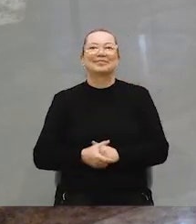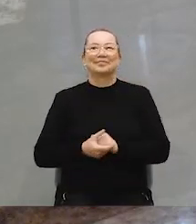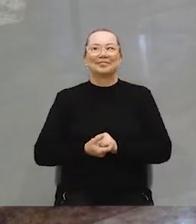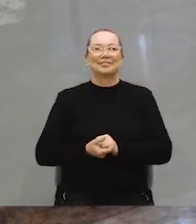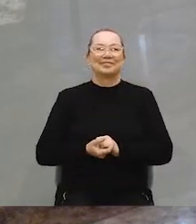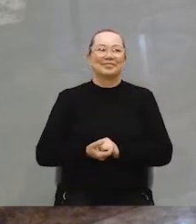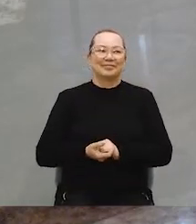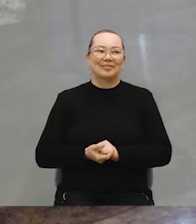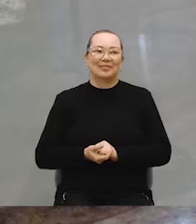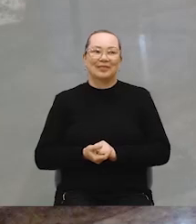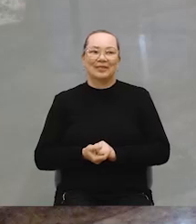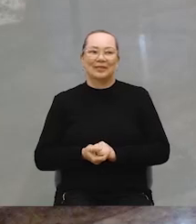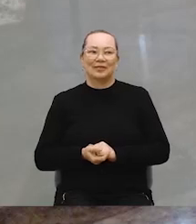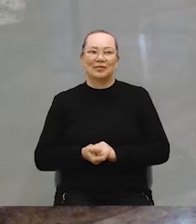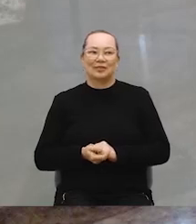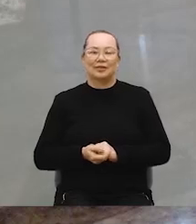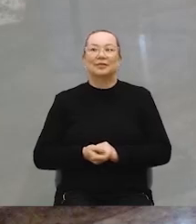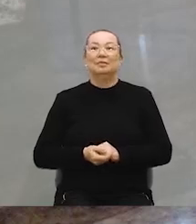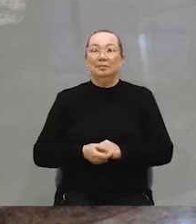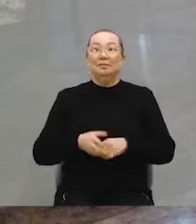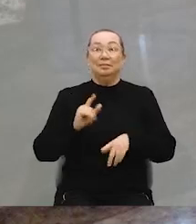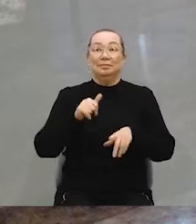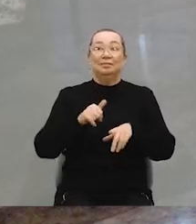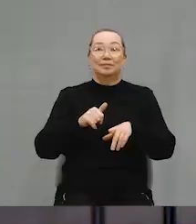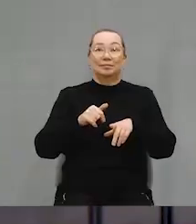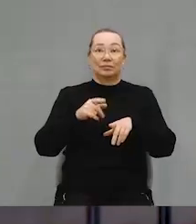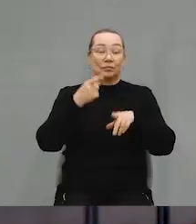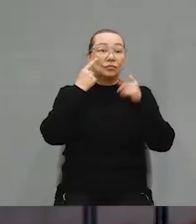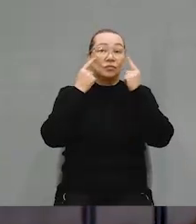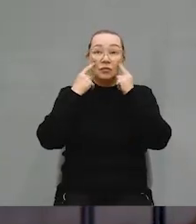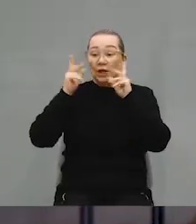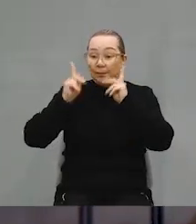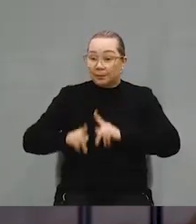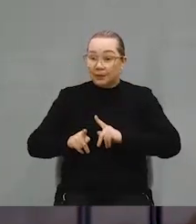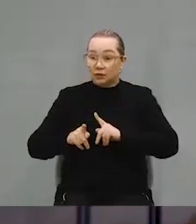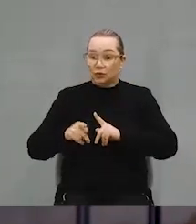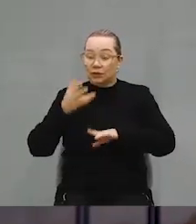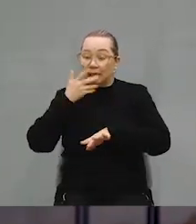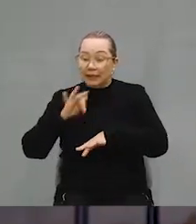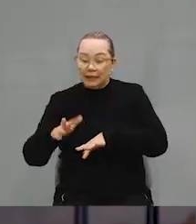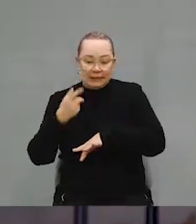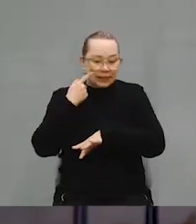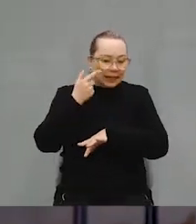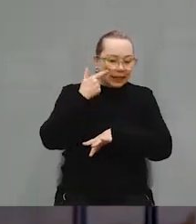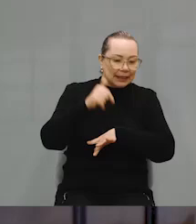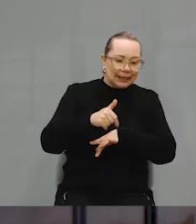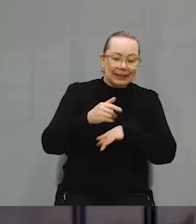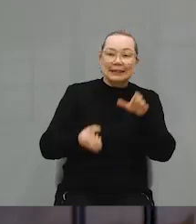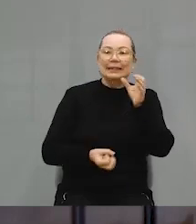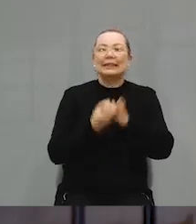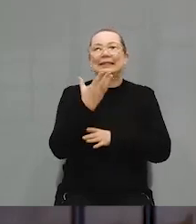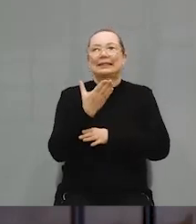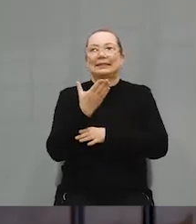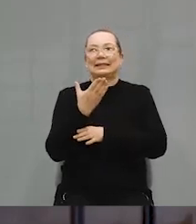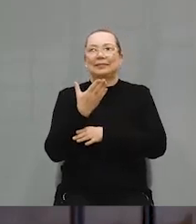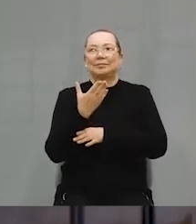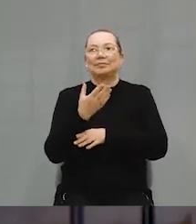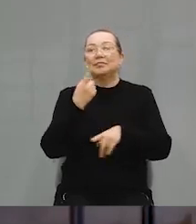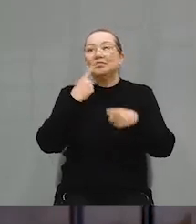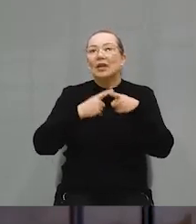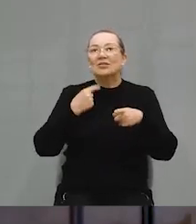Mas então, assim, essa de permitir que o leitor, né, olhando e observando, principalmente a criança. E é engraçado que, assim, às vezes tu entrega